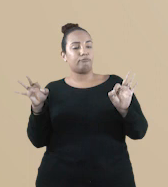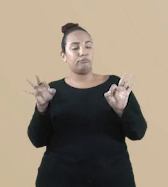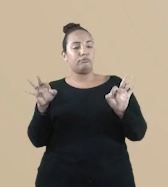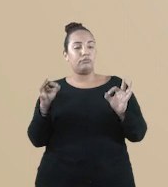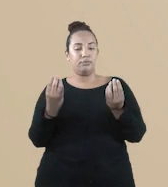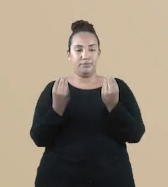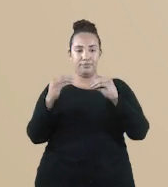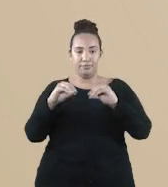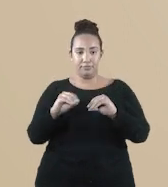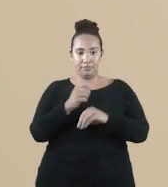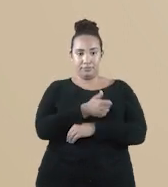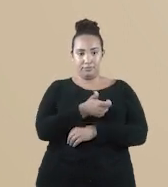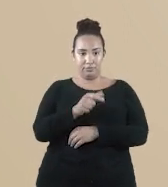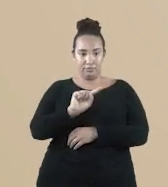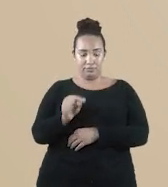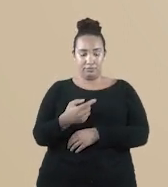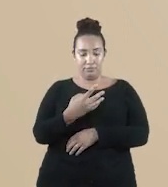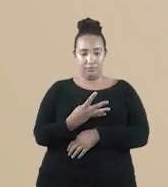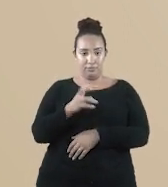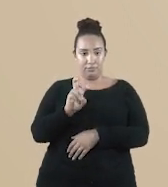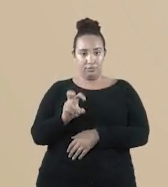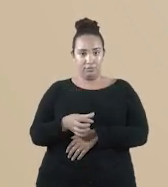e colocaremos o número